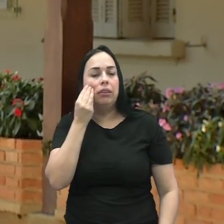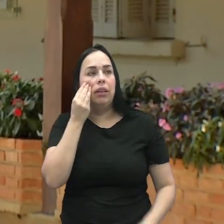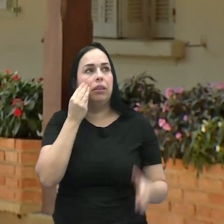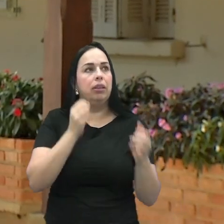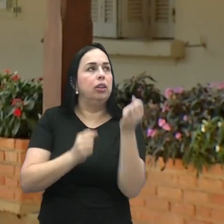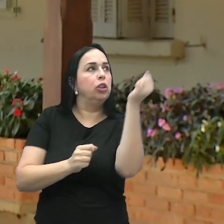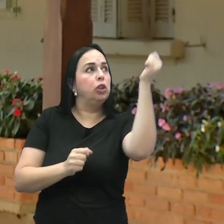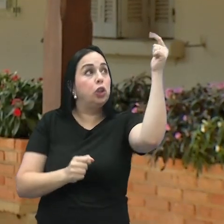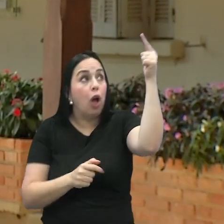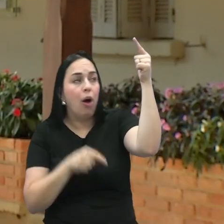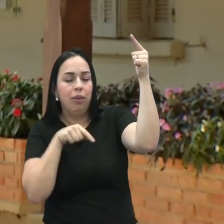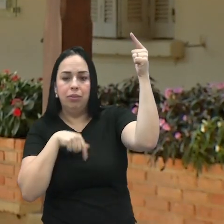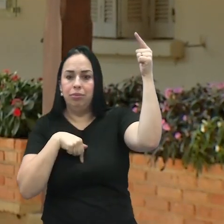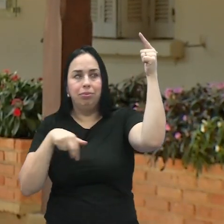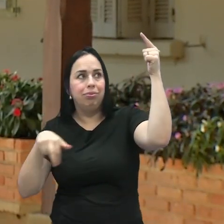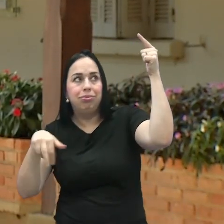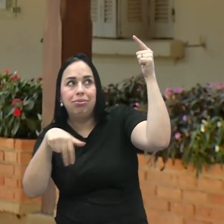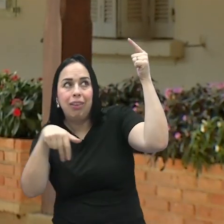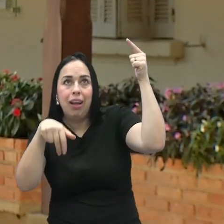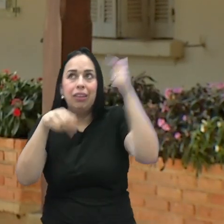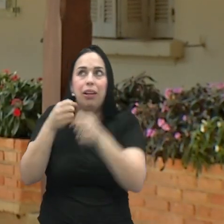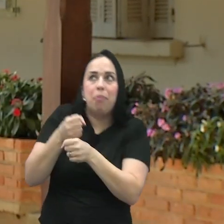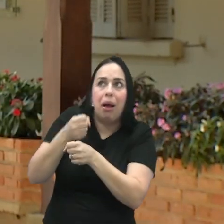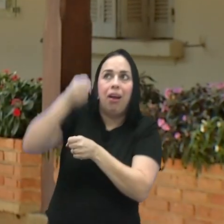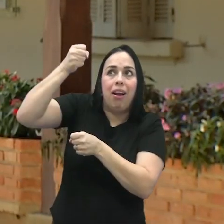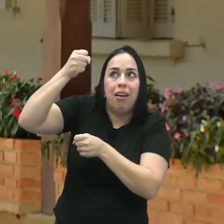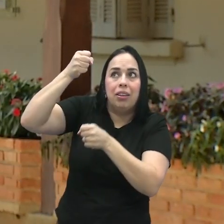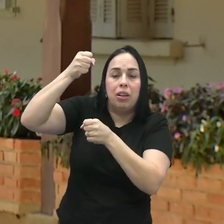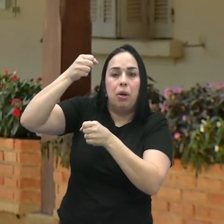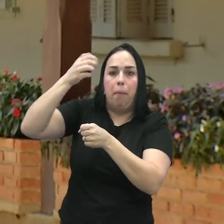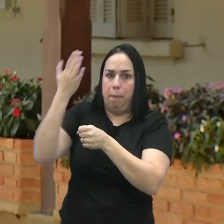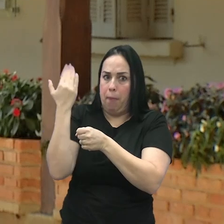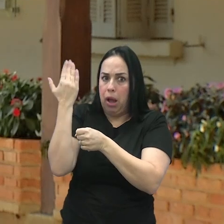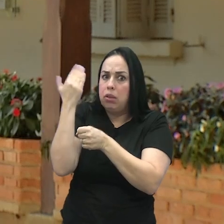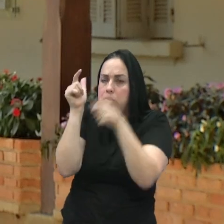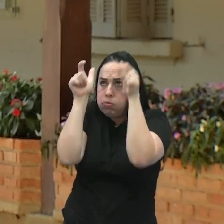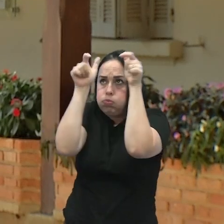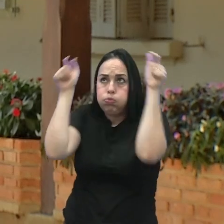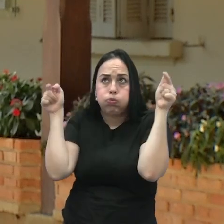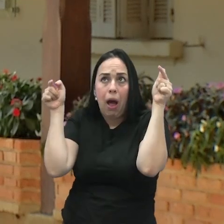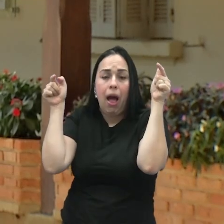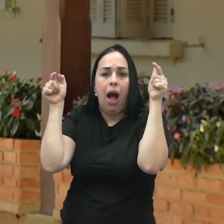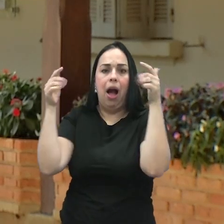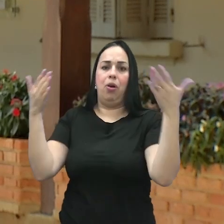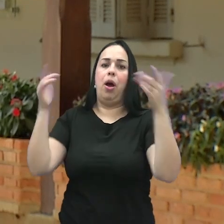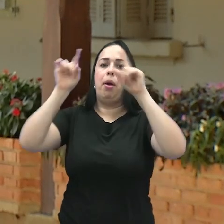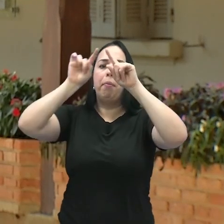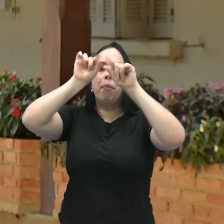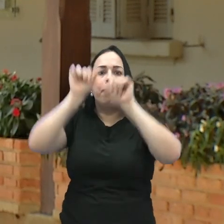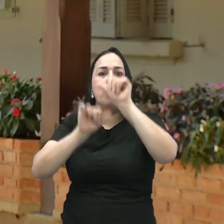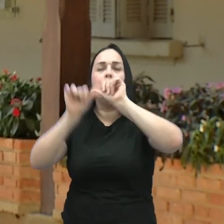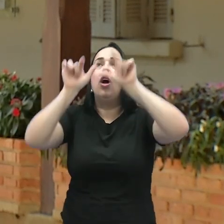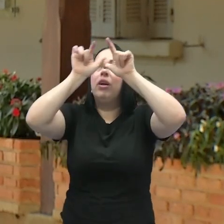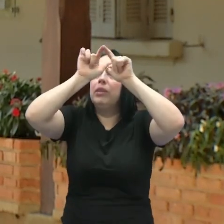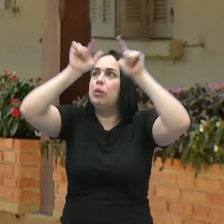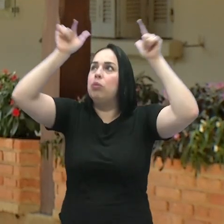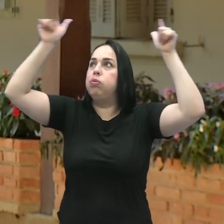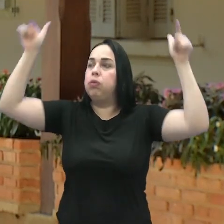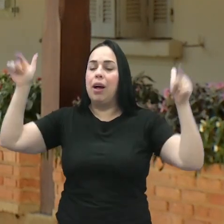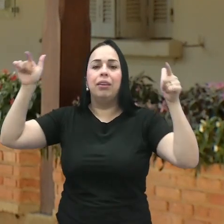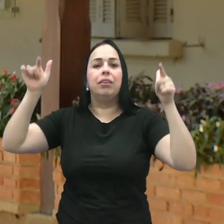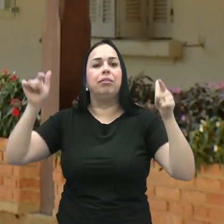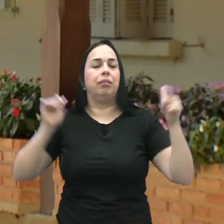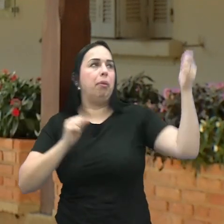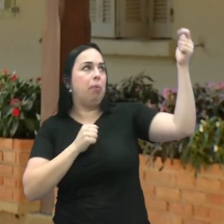conforme o sol vai andando. A gente trocou o ombrelone menor para um tamanho médio. E isso ajuda a gente a, pelo